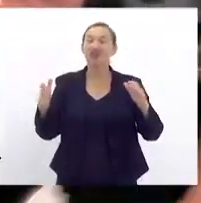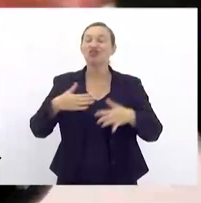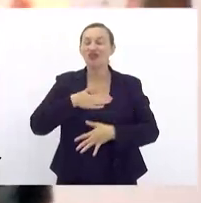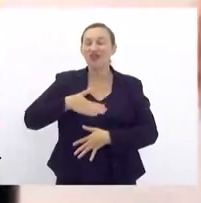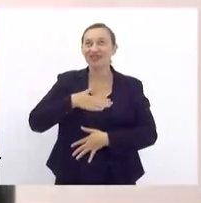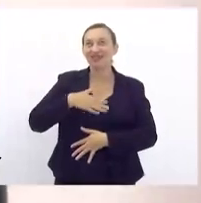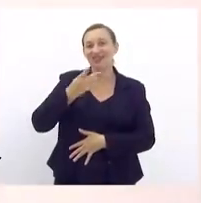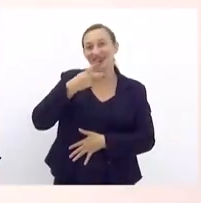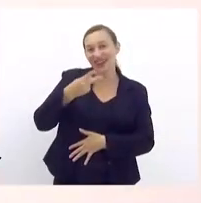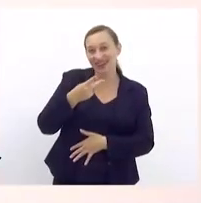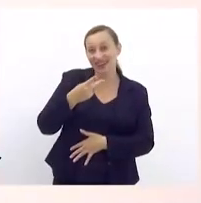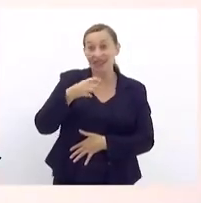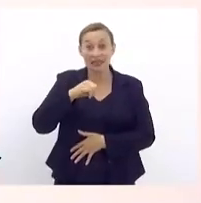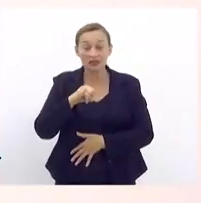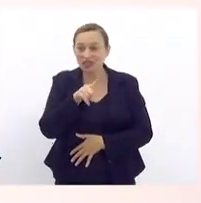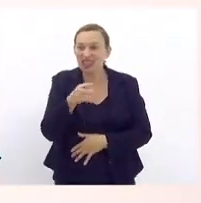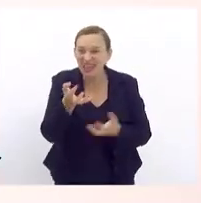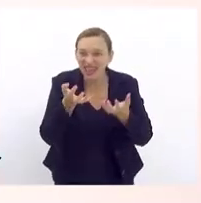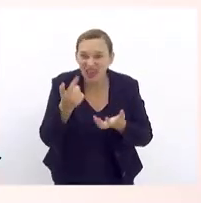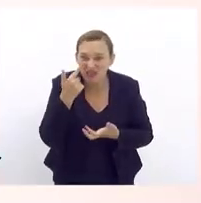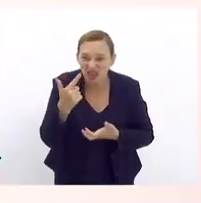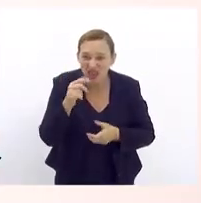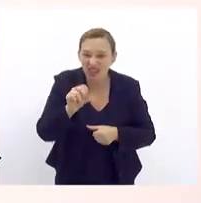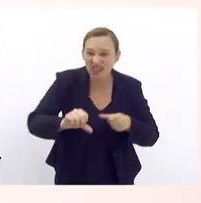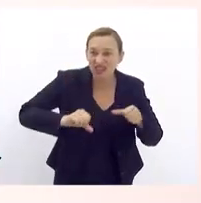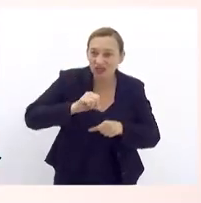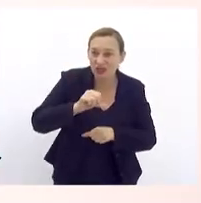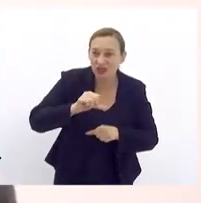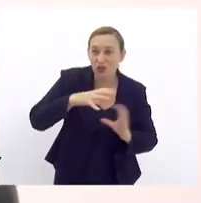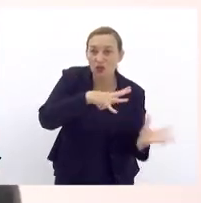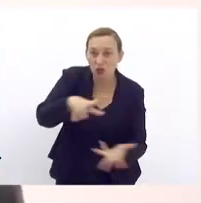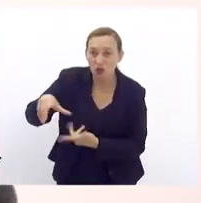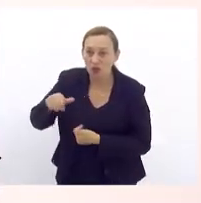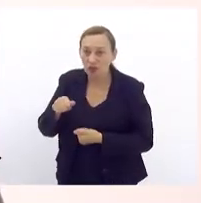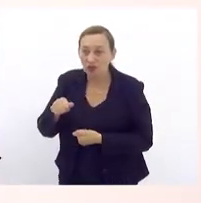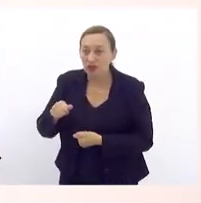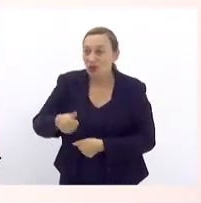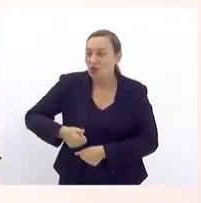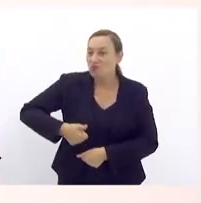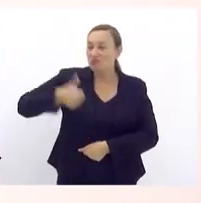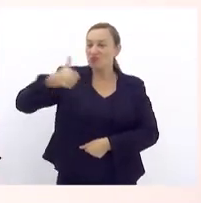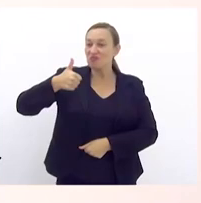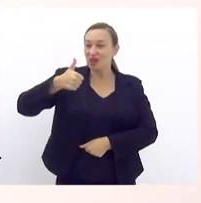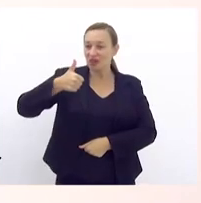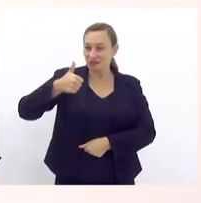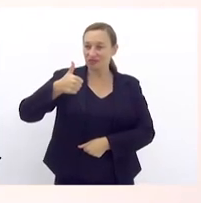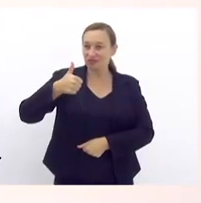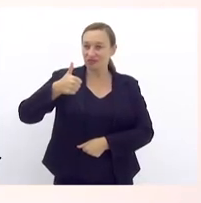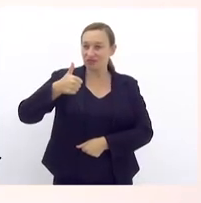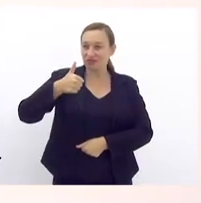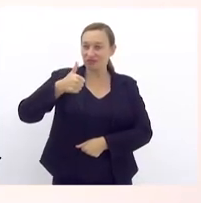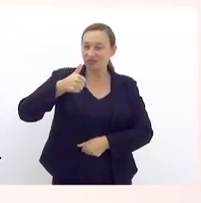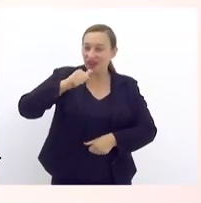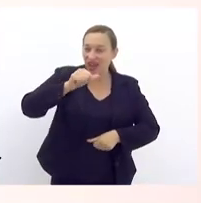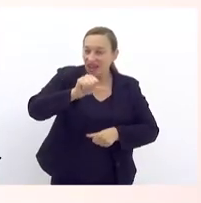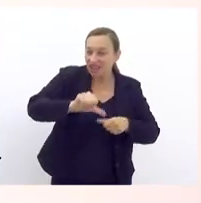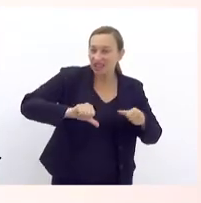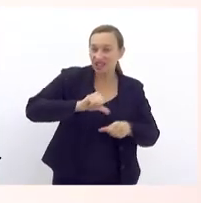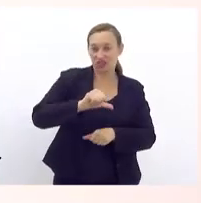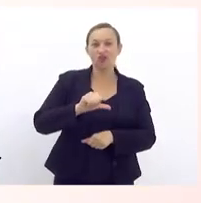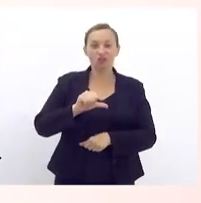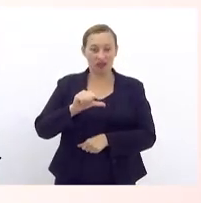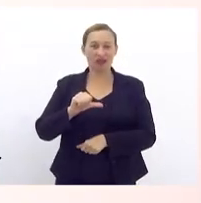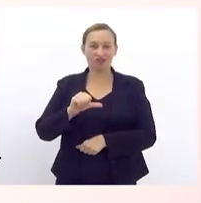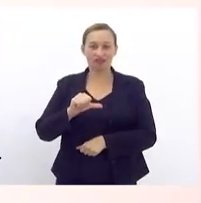de falar né se você quer ver uma transformação no mundo seja a primeira em você mesmo esse desejo que você veja